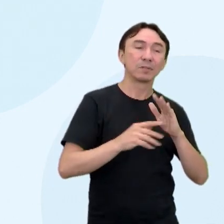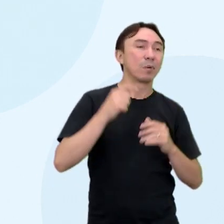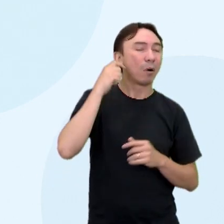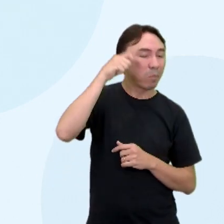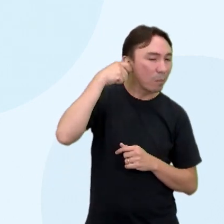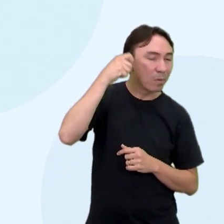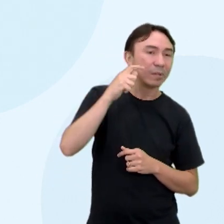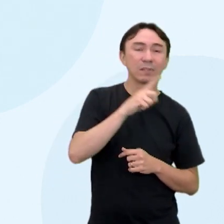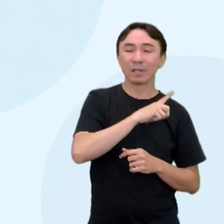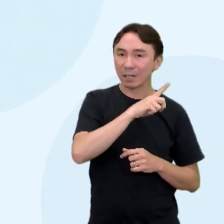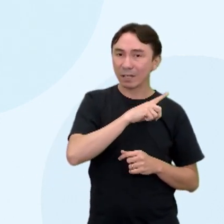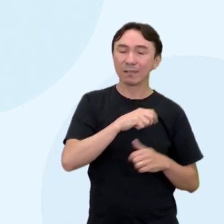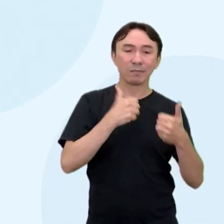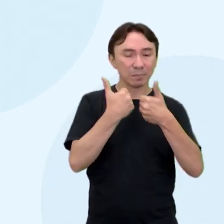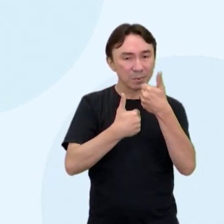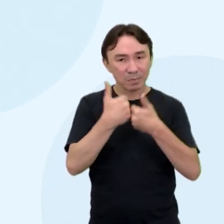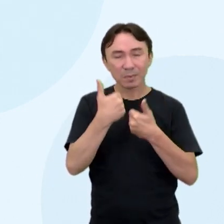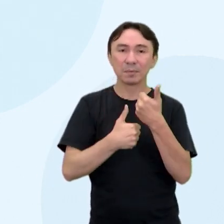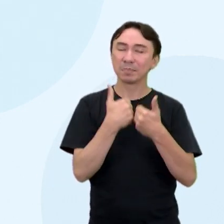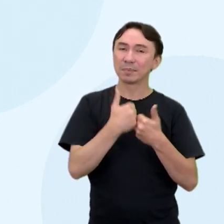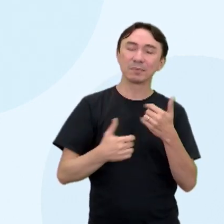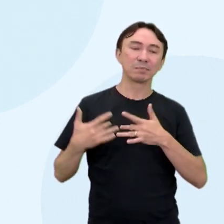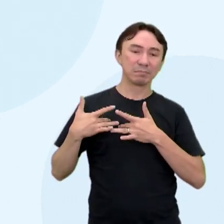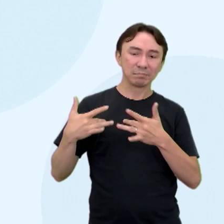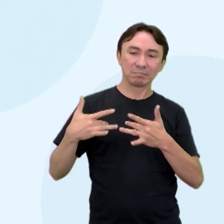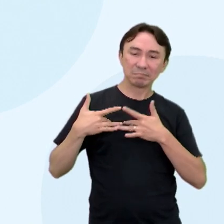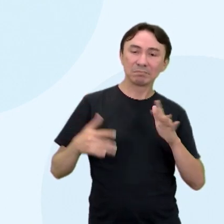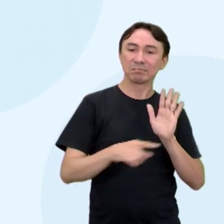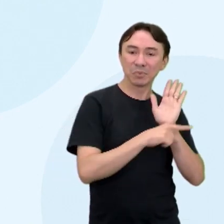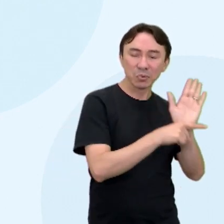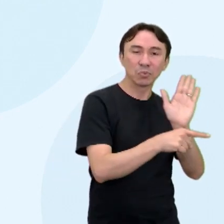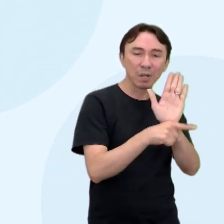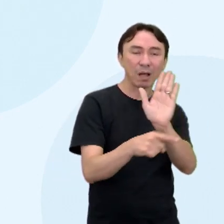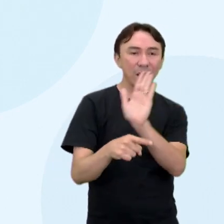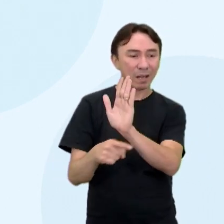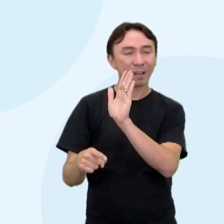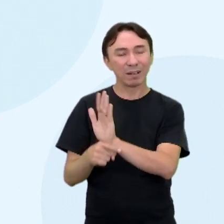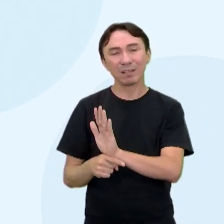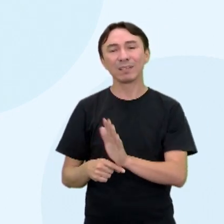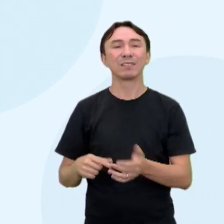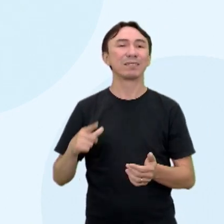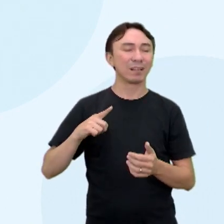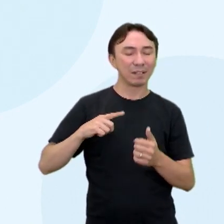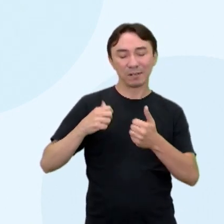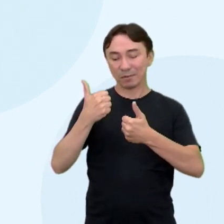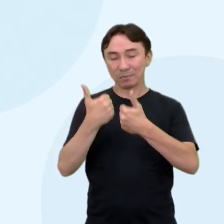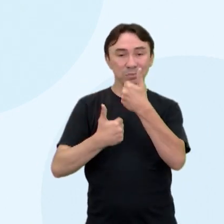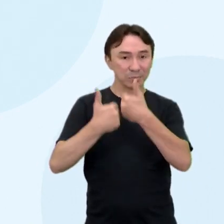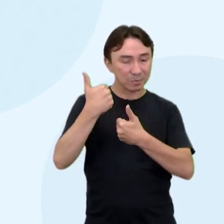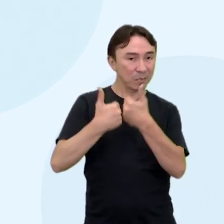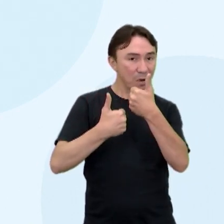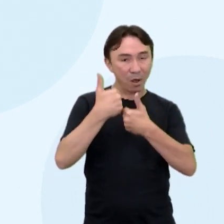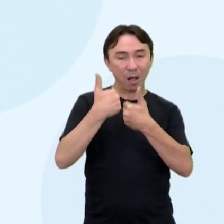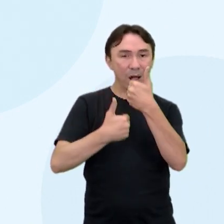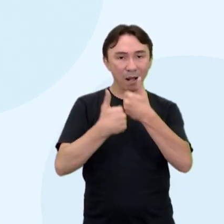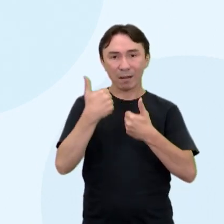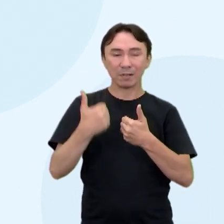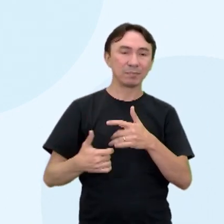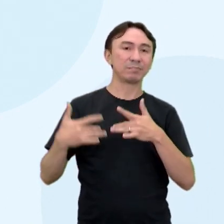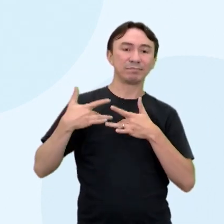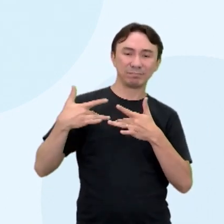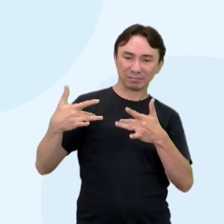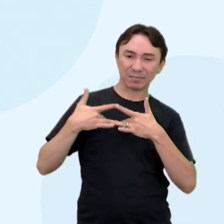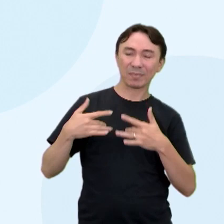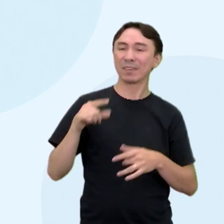aí começa, então, a promover esse futebol beneficente. E aí tem até uma disputa, né, que tenta se proibir o jogo da